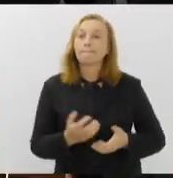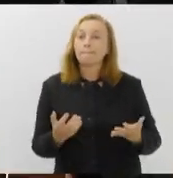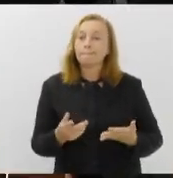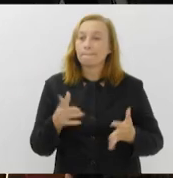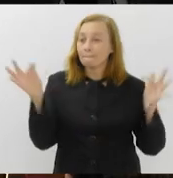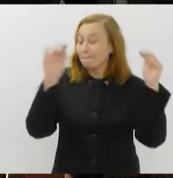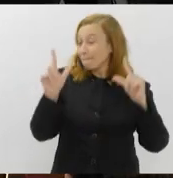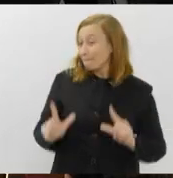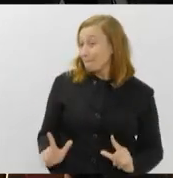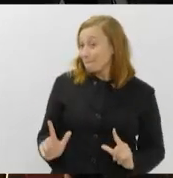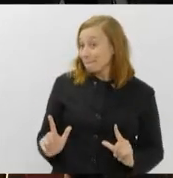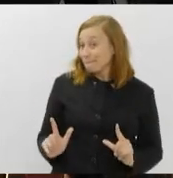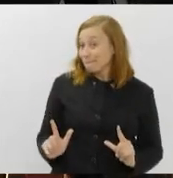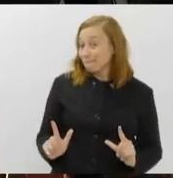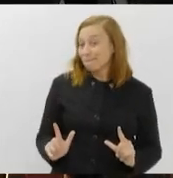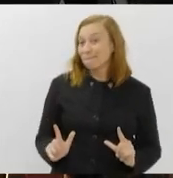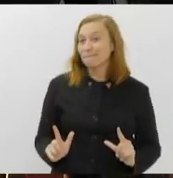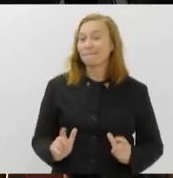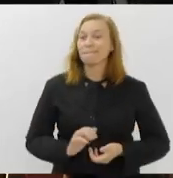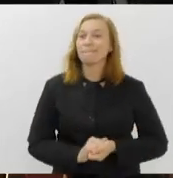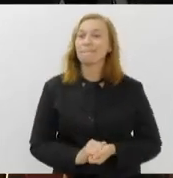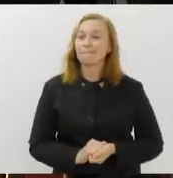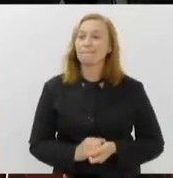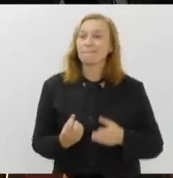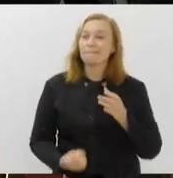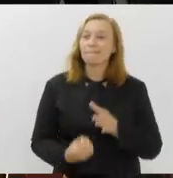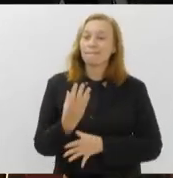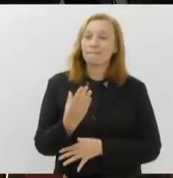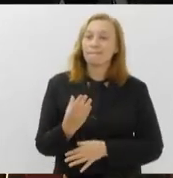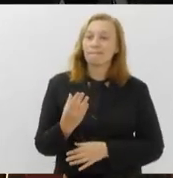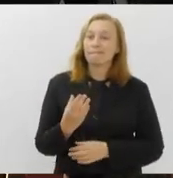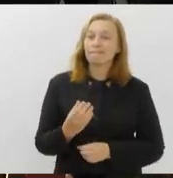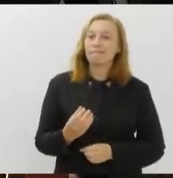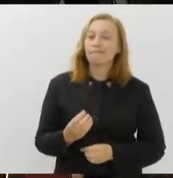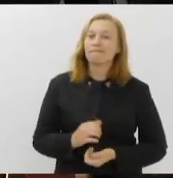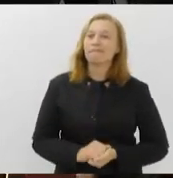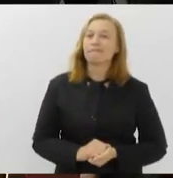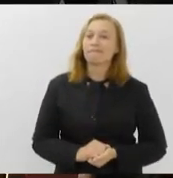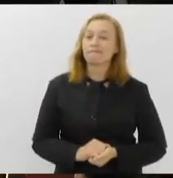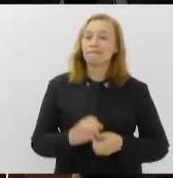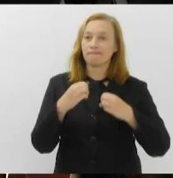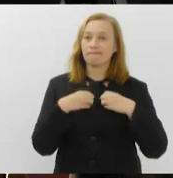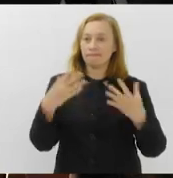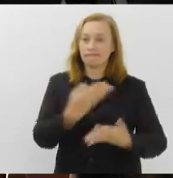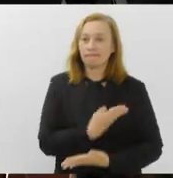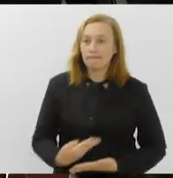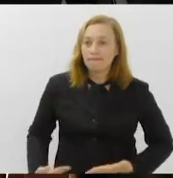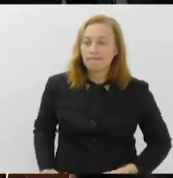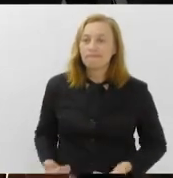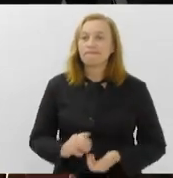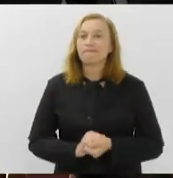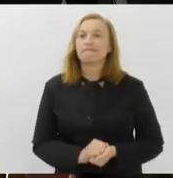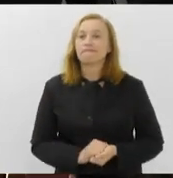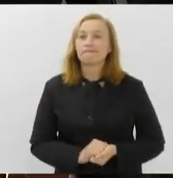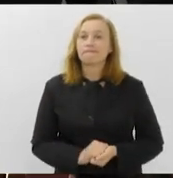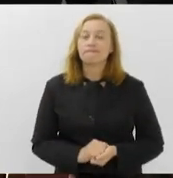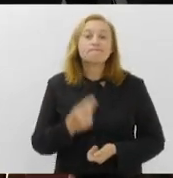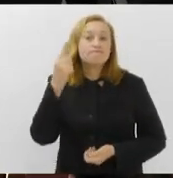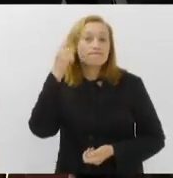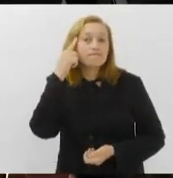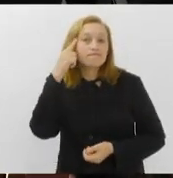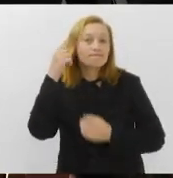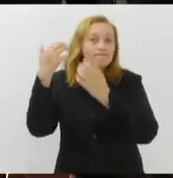muito feliz com a realização dessa audiência pública. Todas as questões, demandas e as reflexões